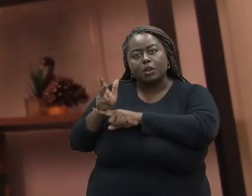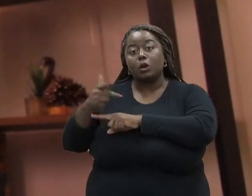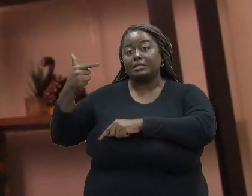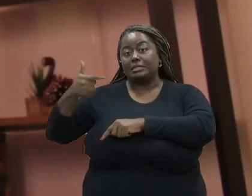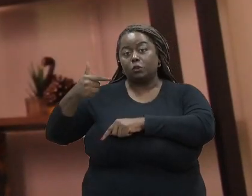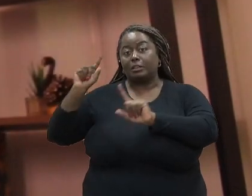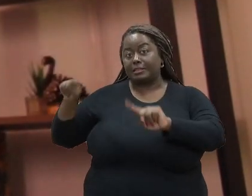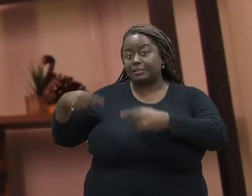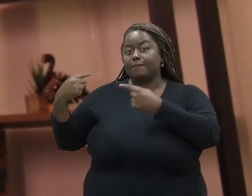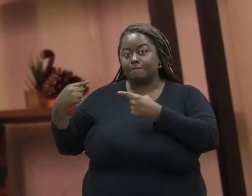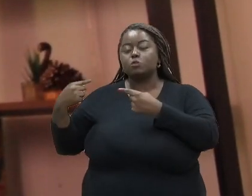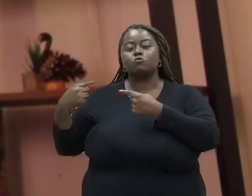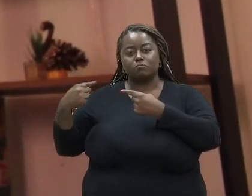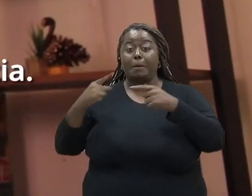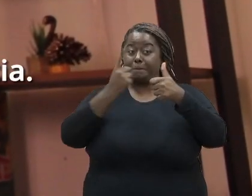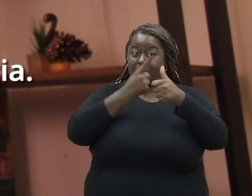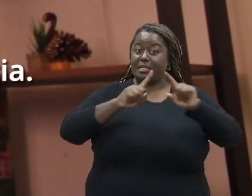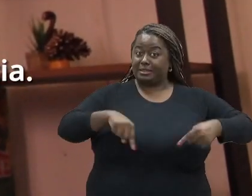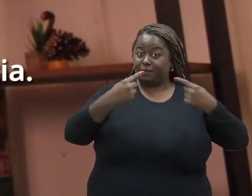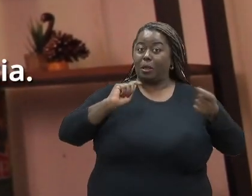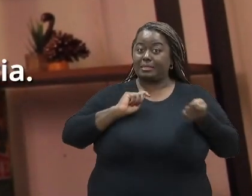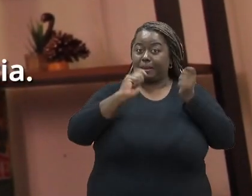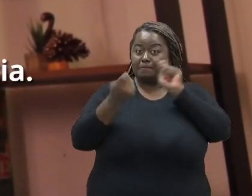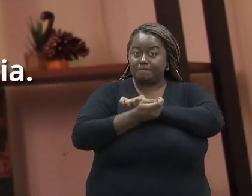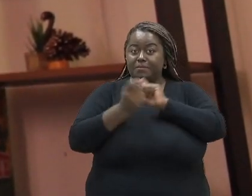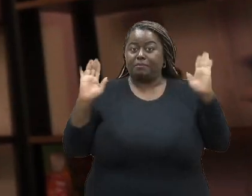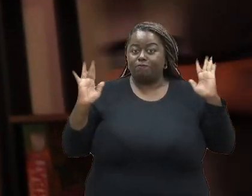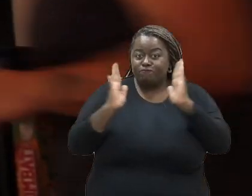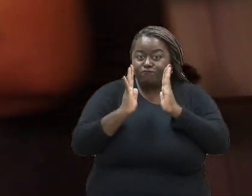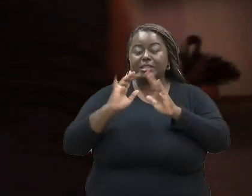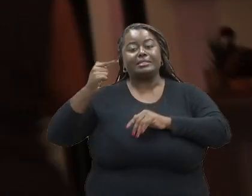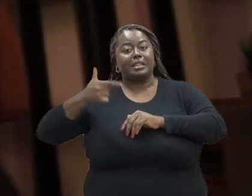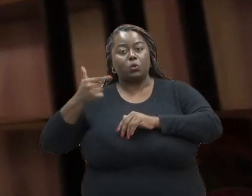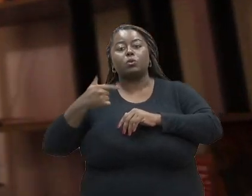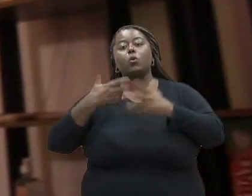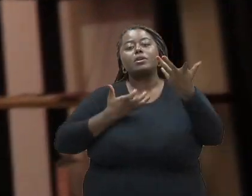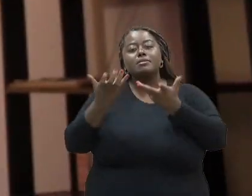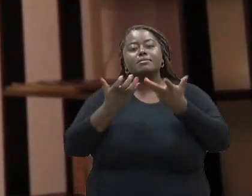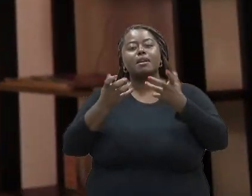que surgiu depois da adaptação foi que eu queria fazer um plano sequência. A